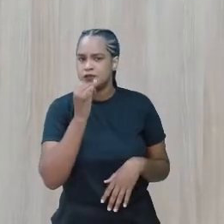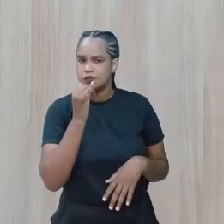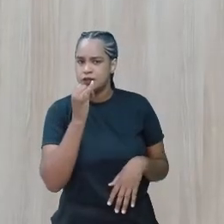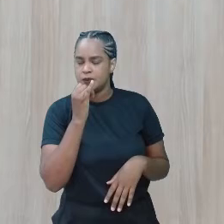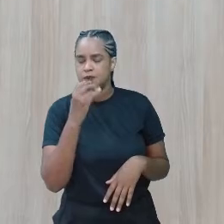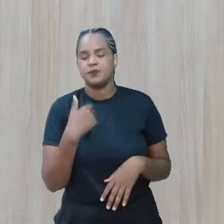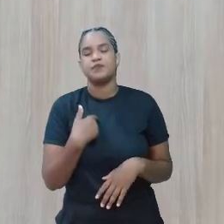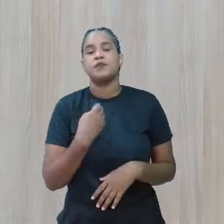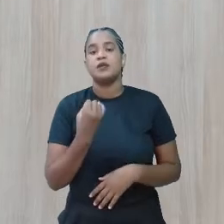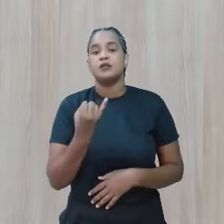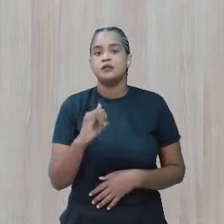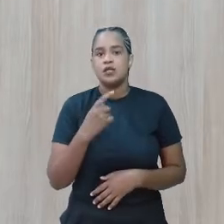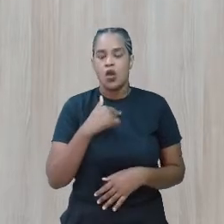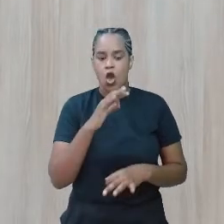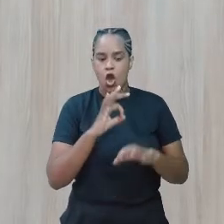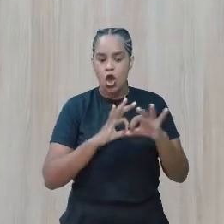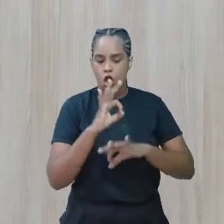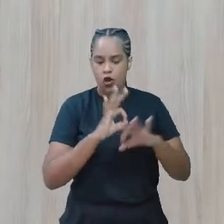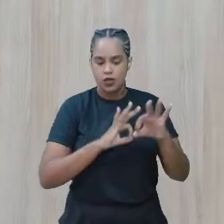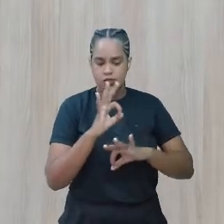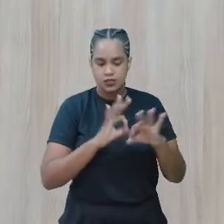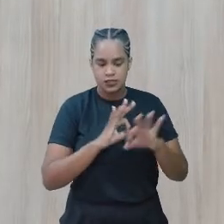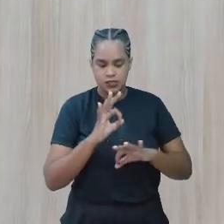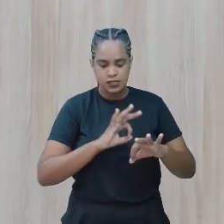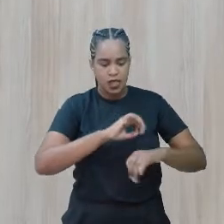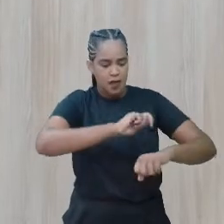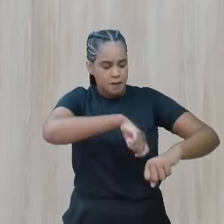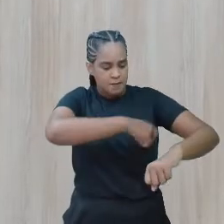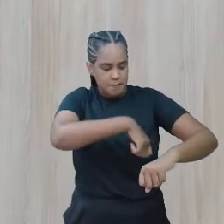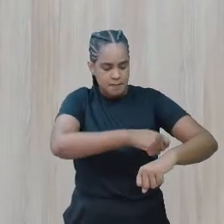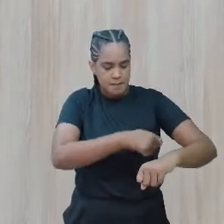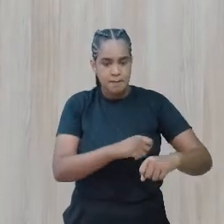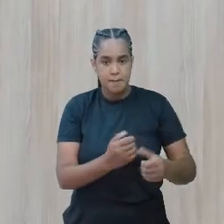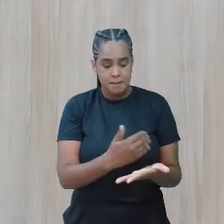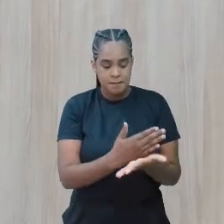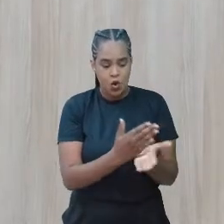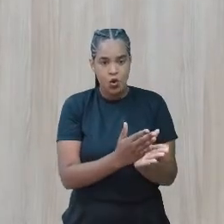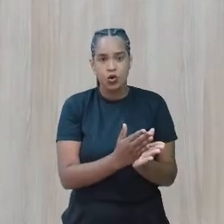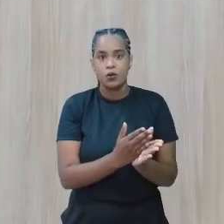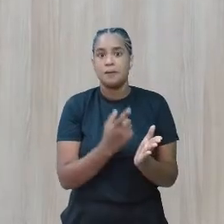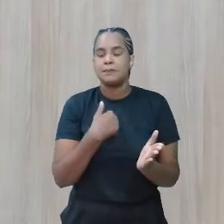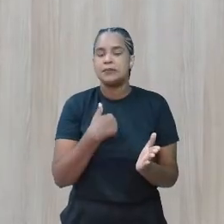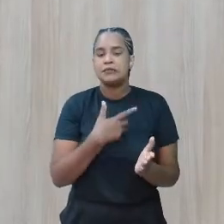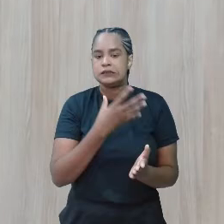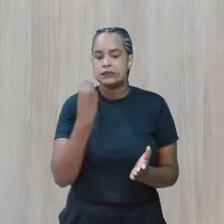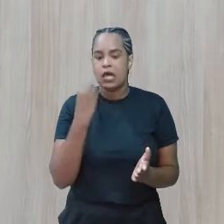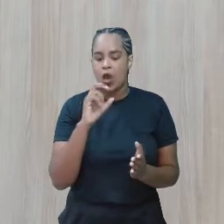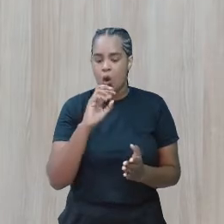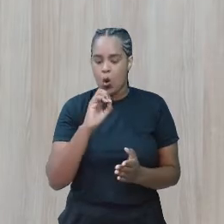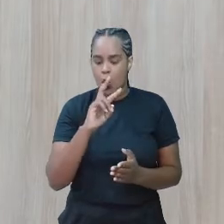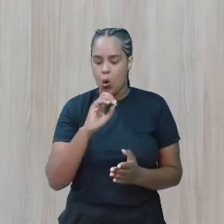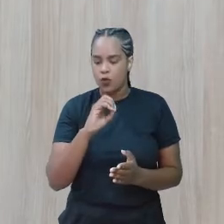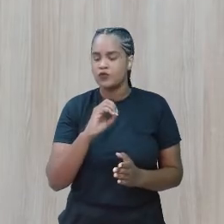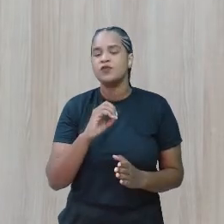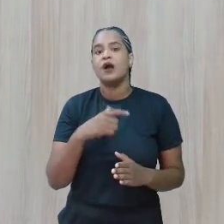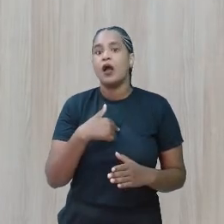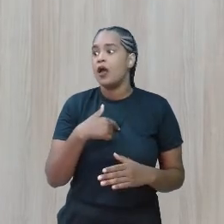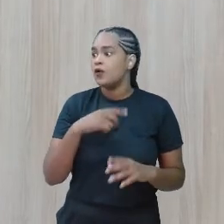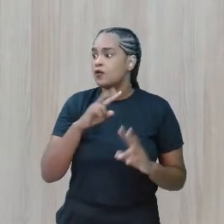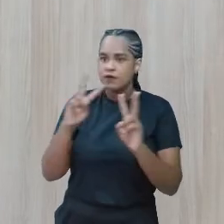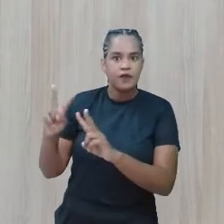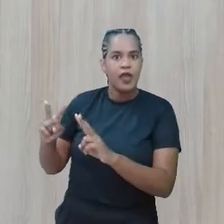bastante ovos, e aí lá vem o carro do ovo, eu desço, olha, feliz, correndo, né? E agora esse som não é mais